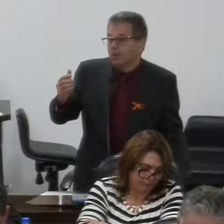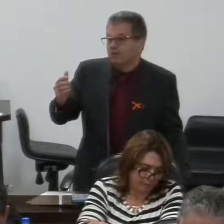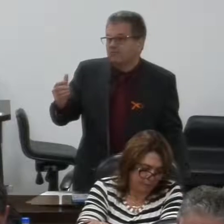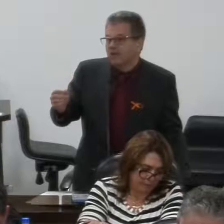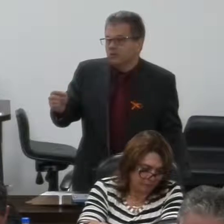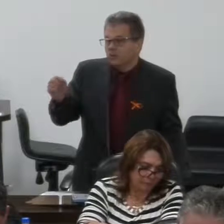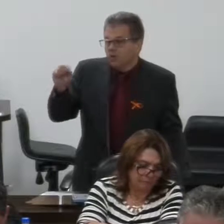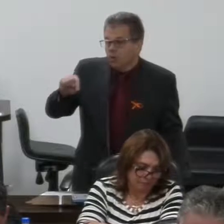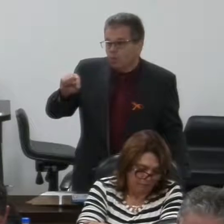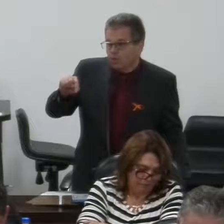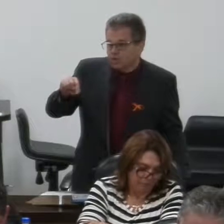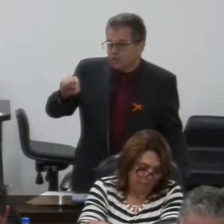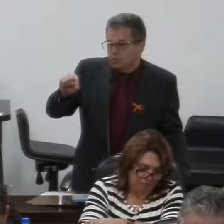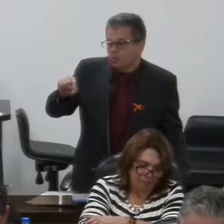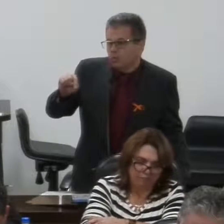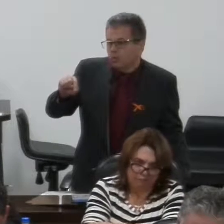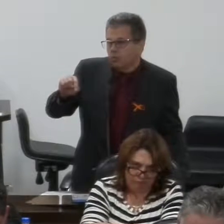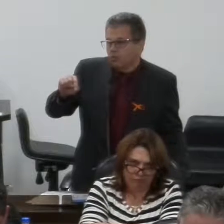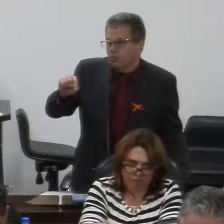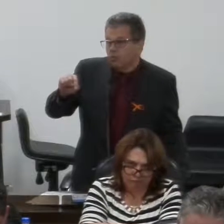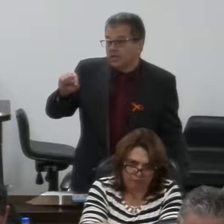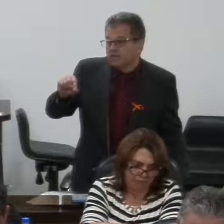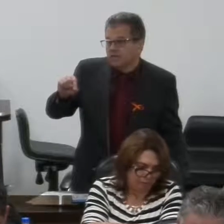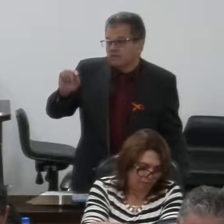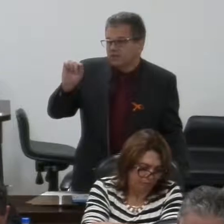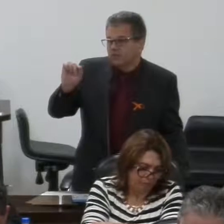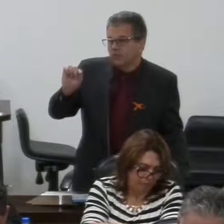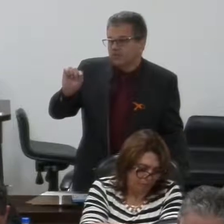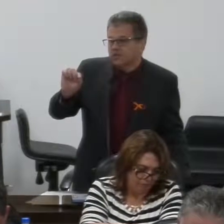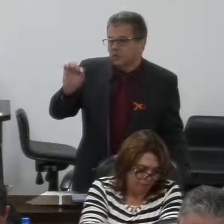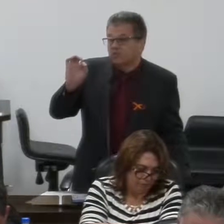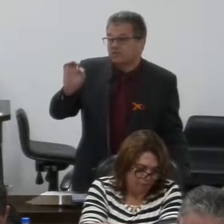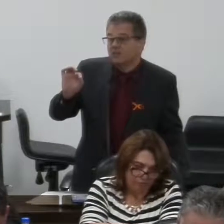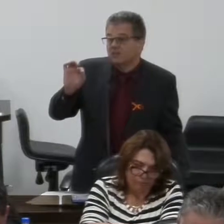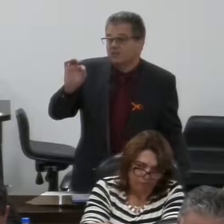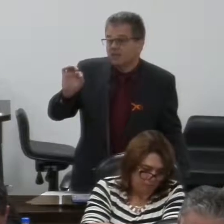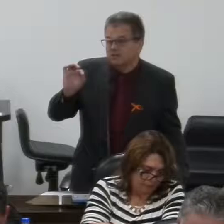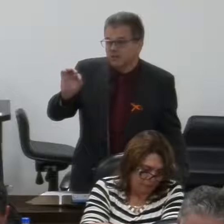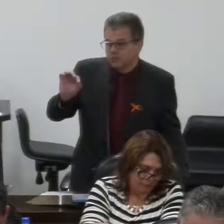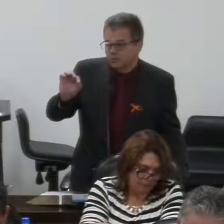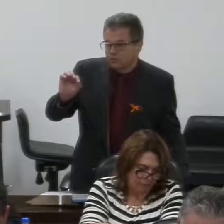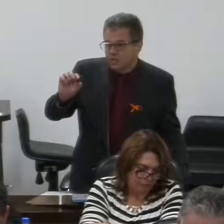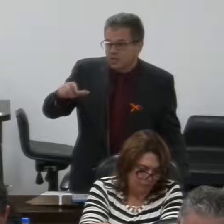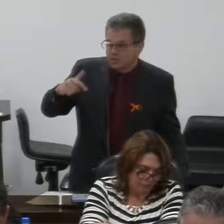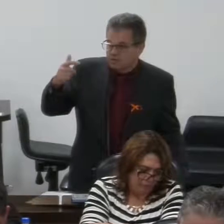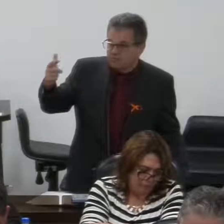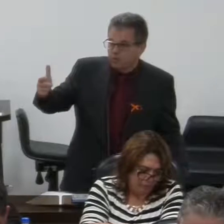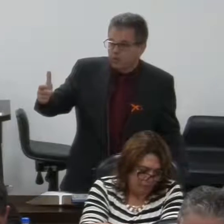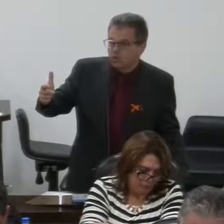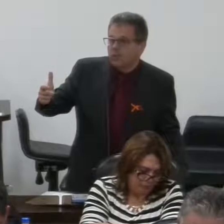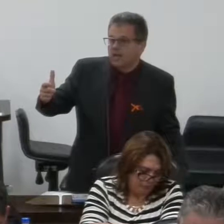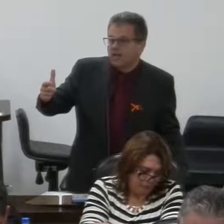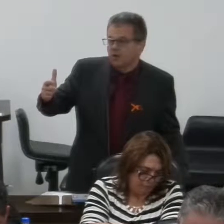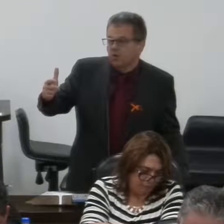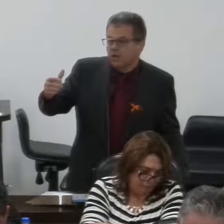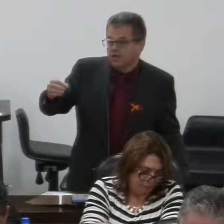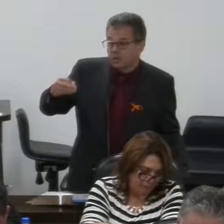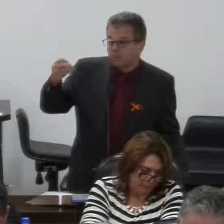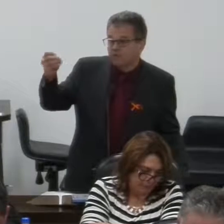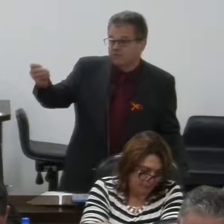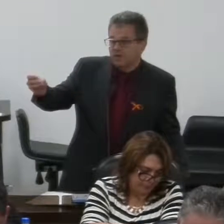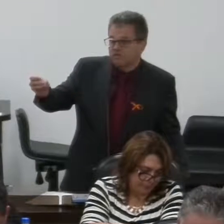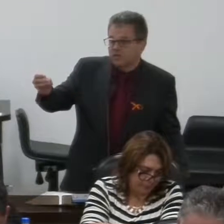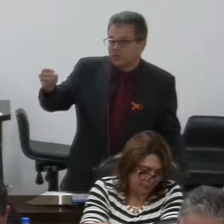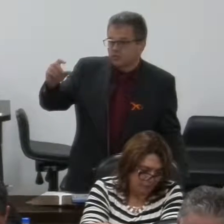por um problema sério. Hoje, o holandês, ele aposenta com 67 anos. E instituíram uma lei agora